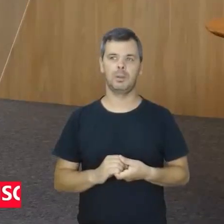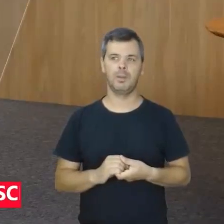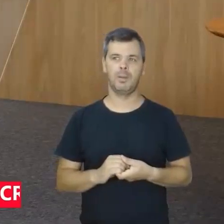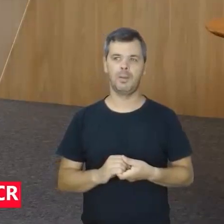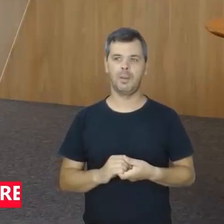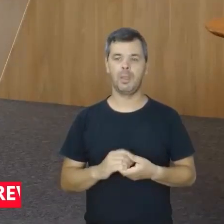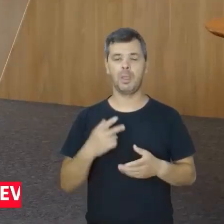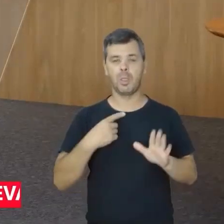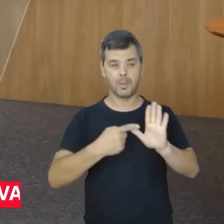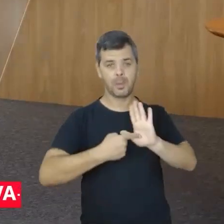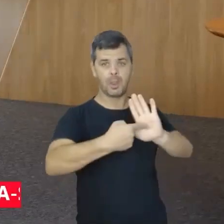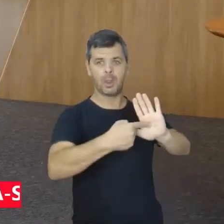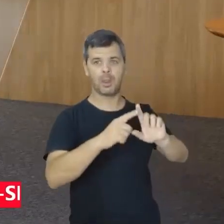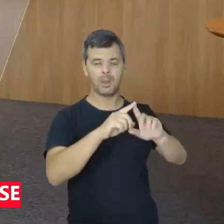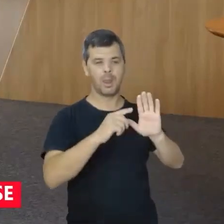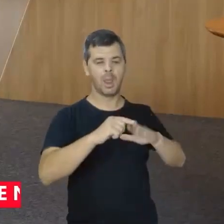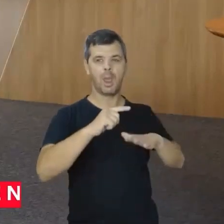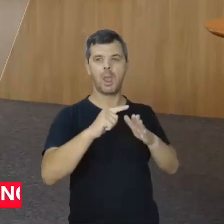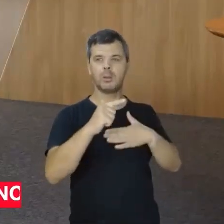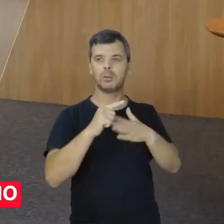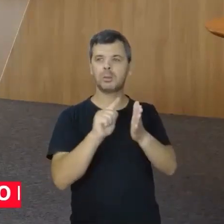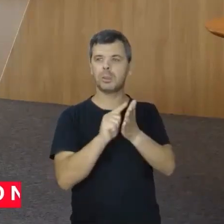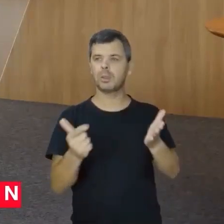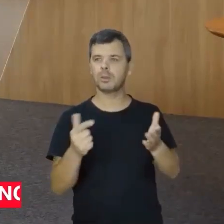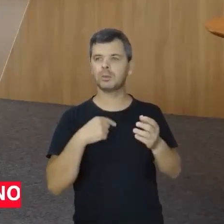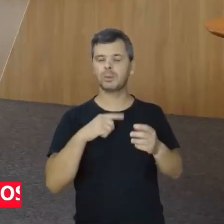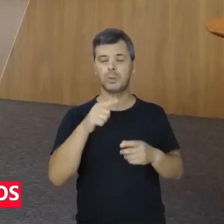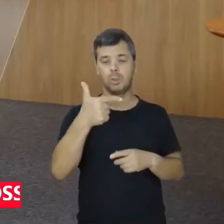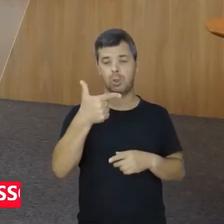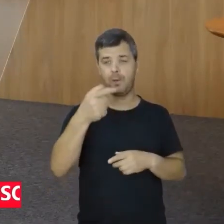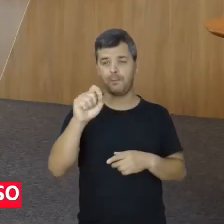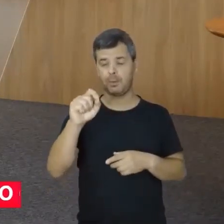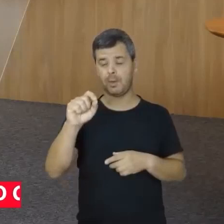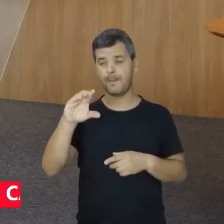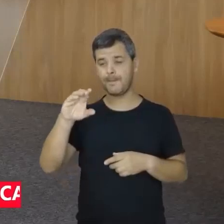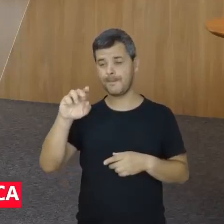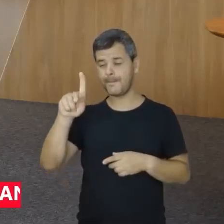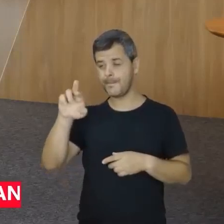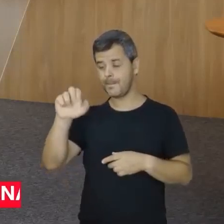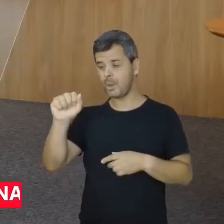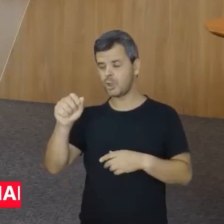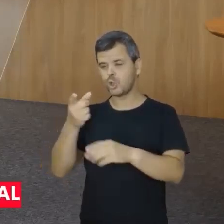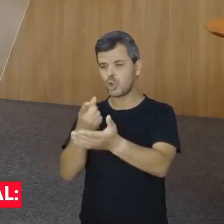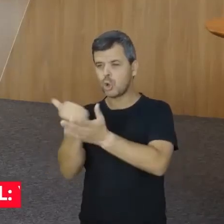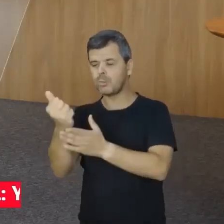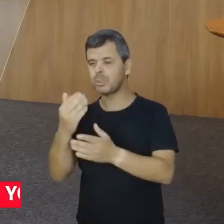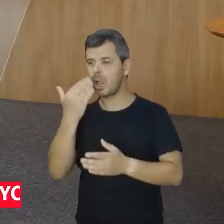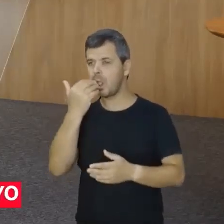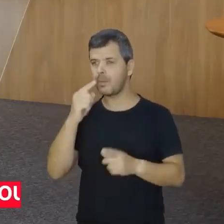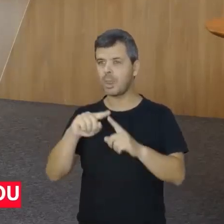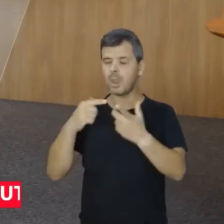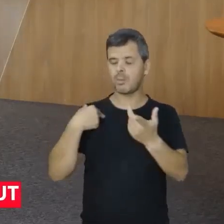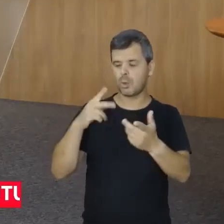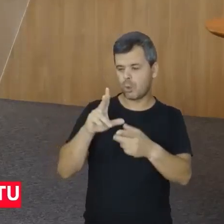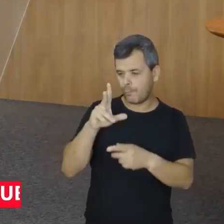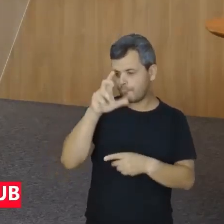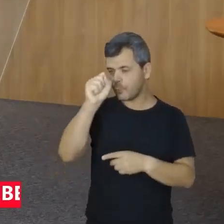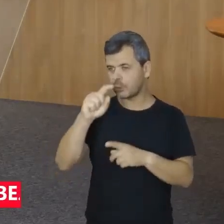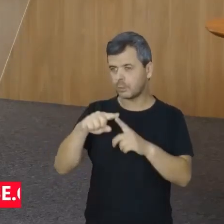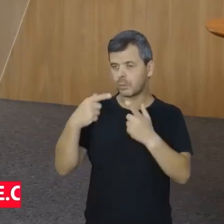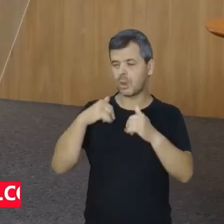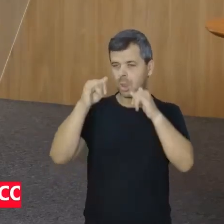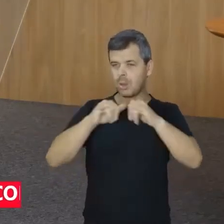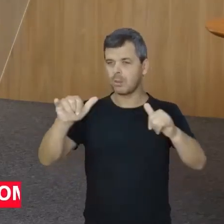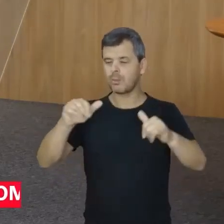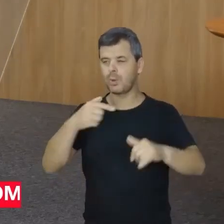Já vou mostrar aqui para vocês a matéria dos 20 anos do PAA, o Programa de Aquisição de Alimentos, e também com fortalecimento